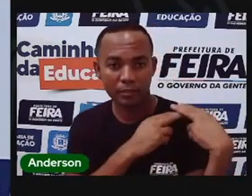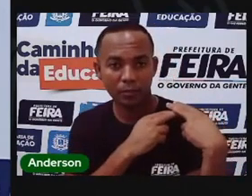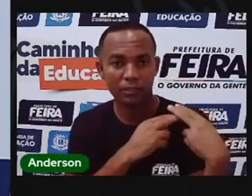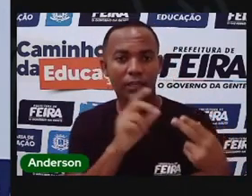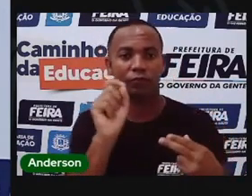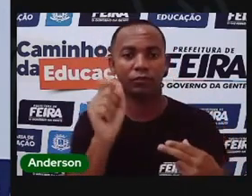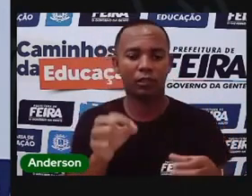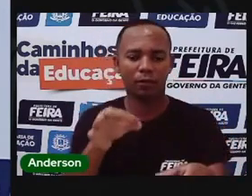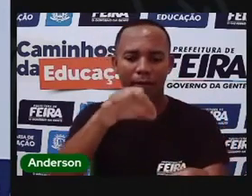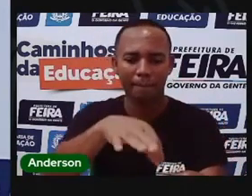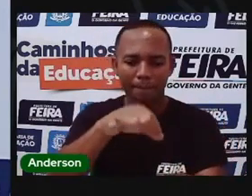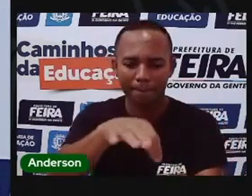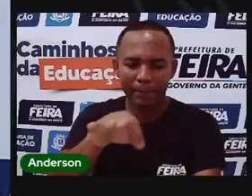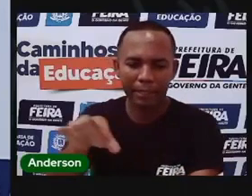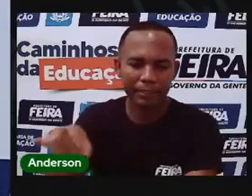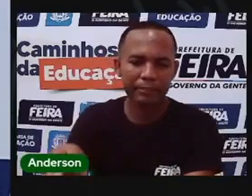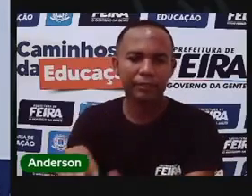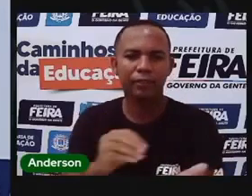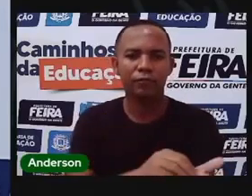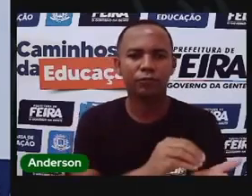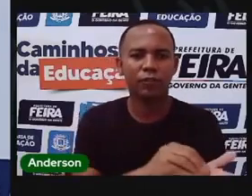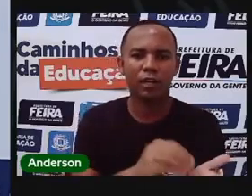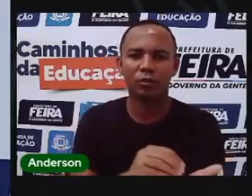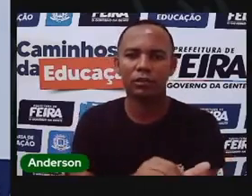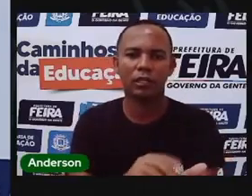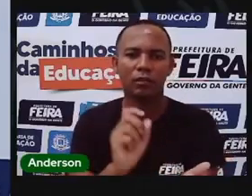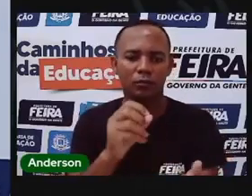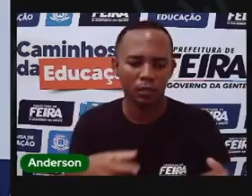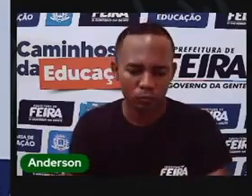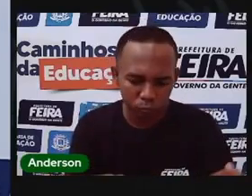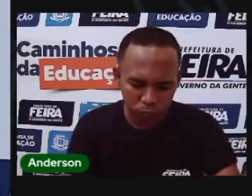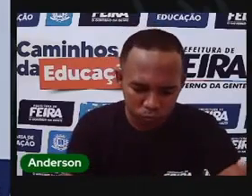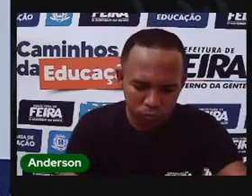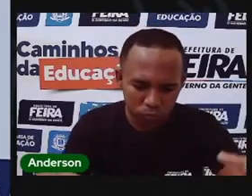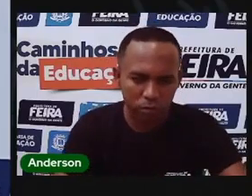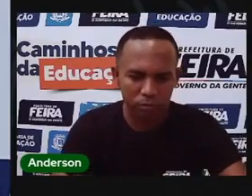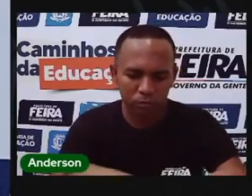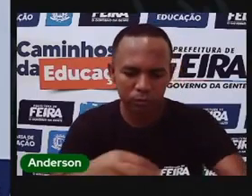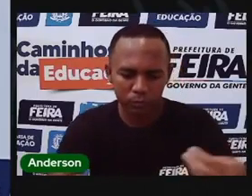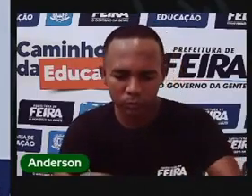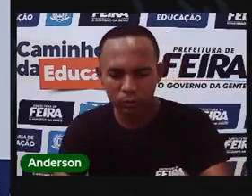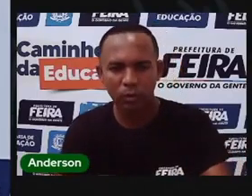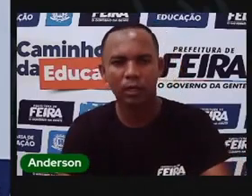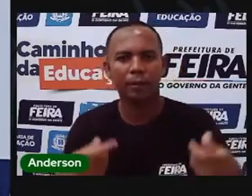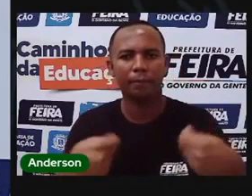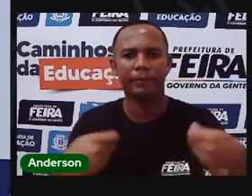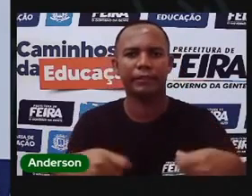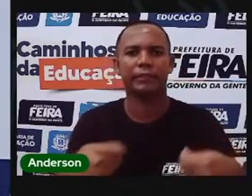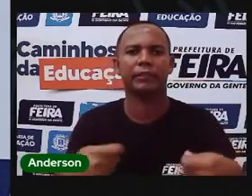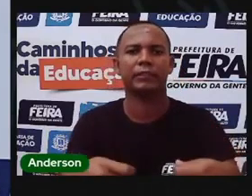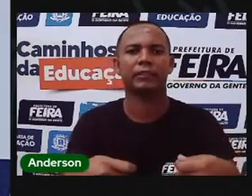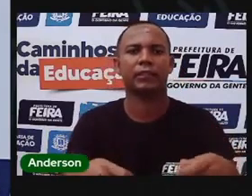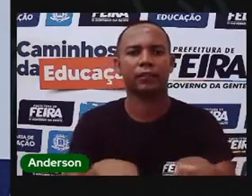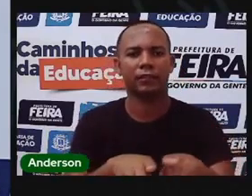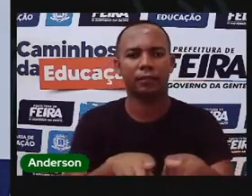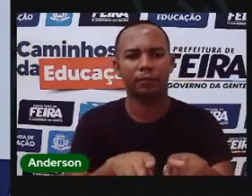planta, planta e não repõe nenhum tipo de nutriente. E como é que eu posso repor? Eu posso adubar com produtos químicos